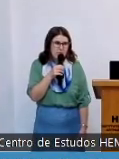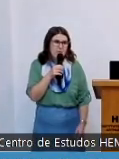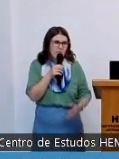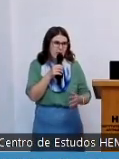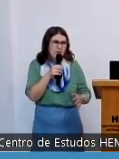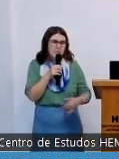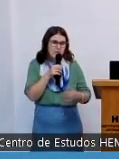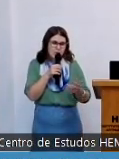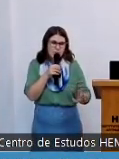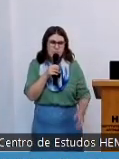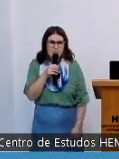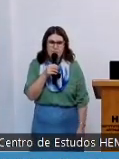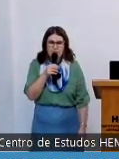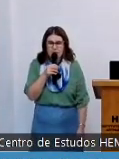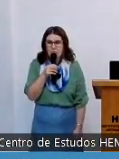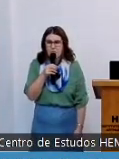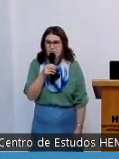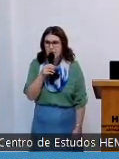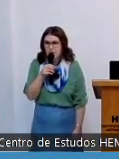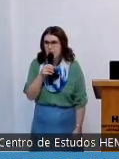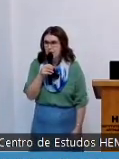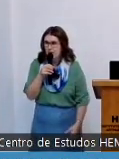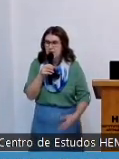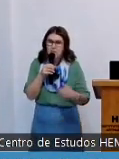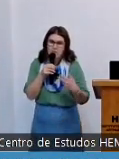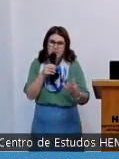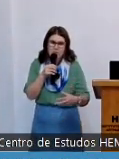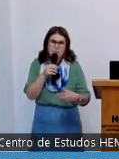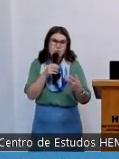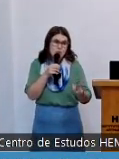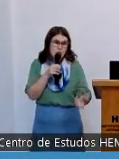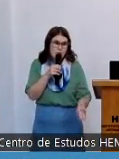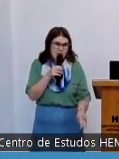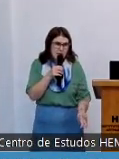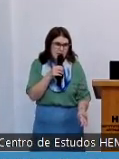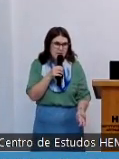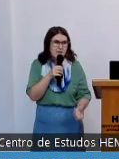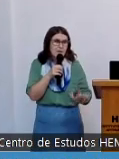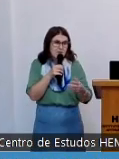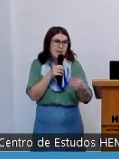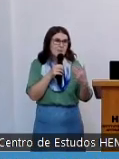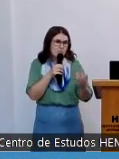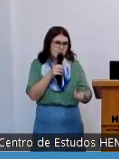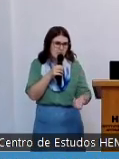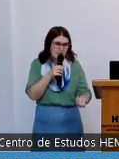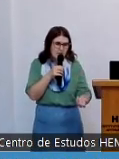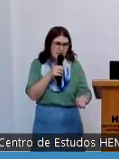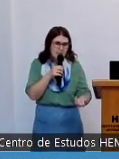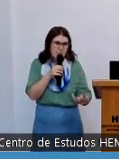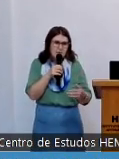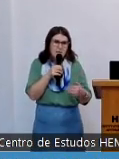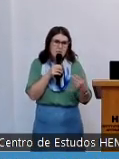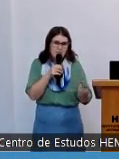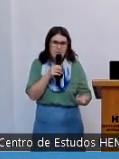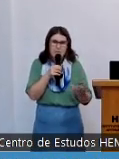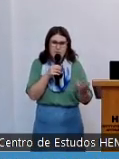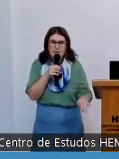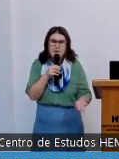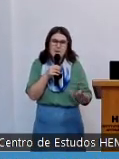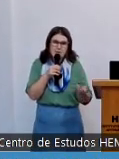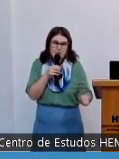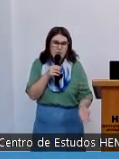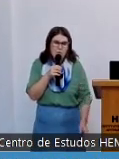estava sendo feita a partir de vários movimentos seria que a CONEP continuaria dentro da INAEP e,